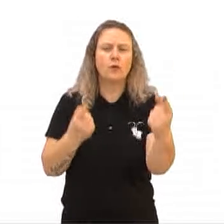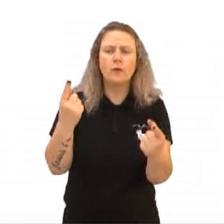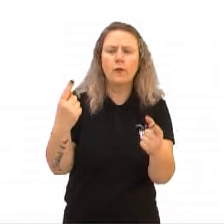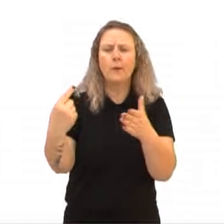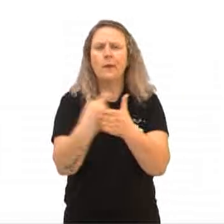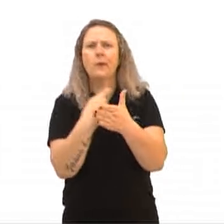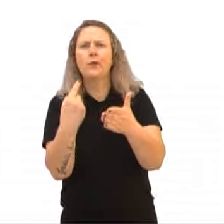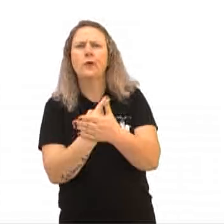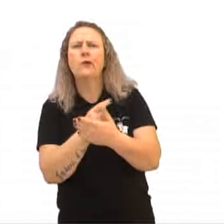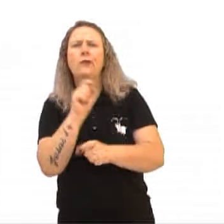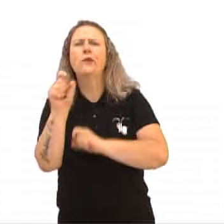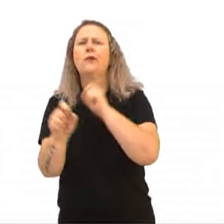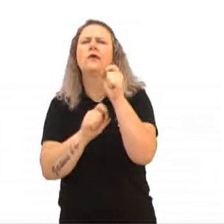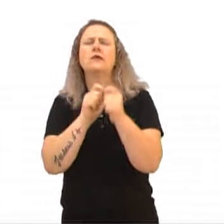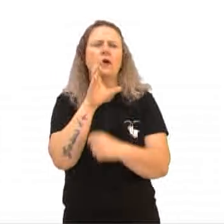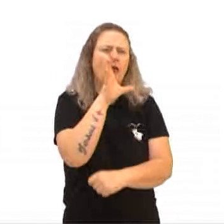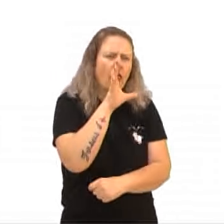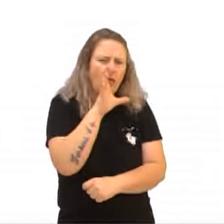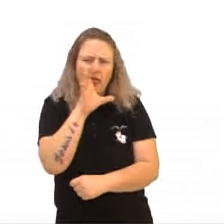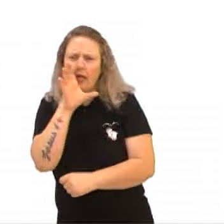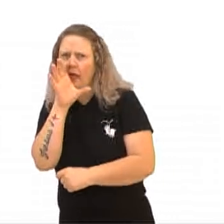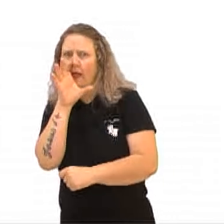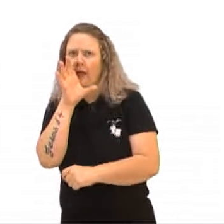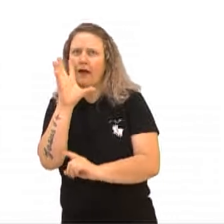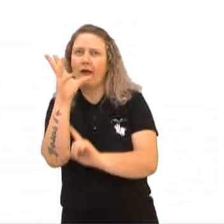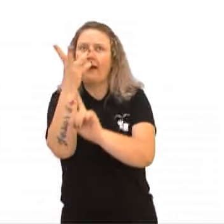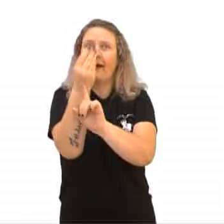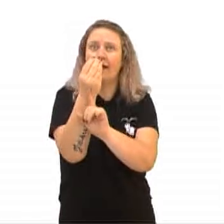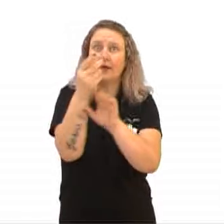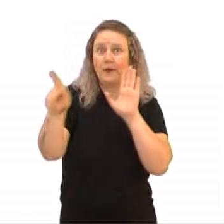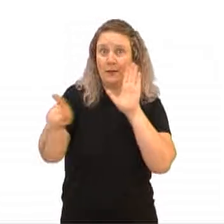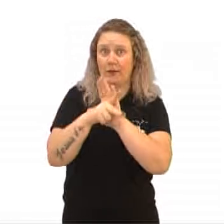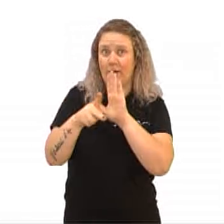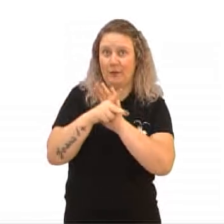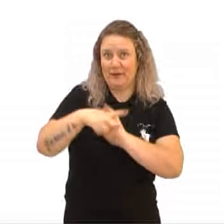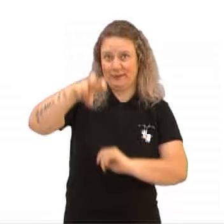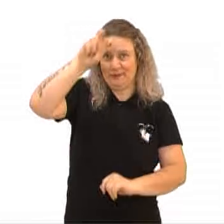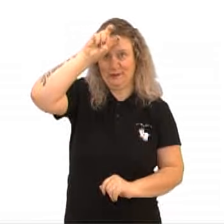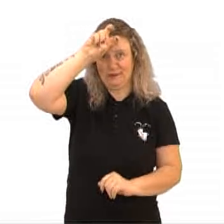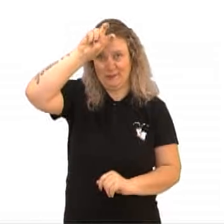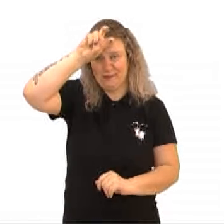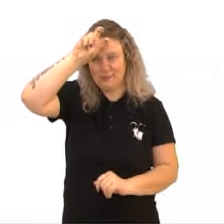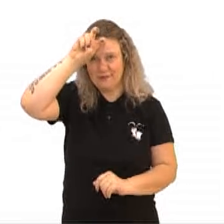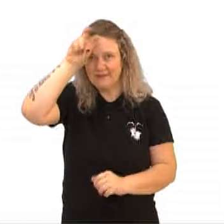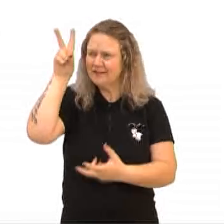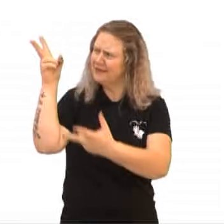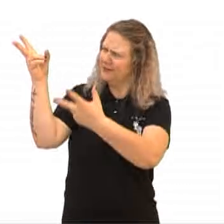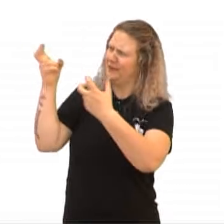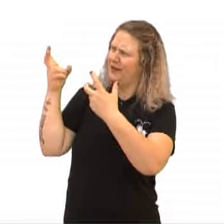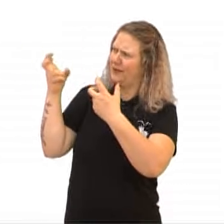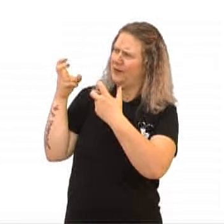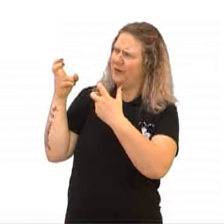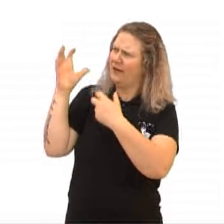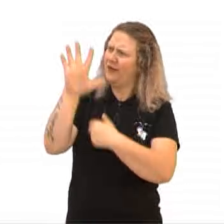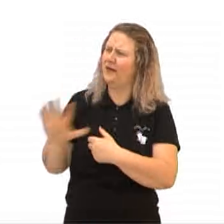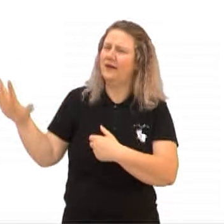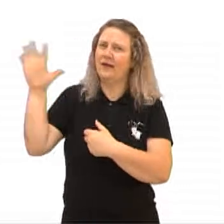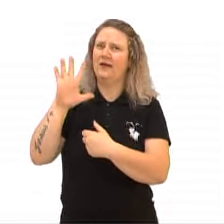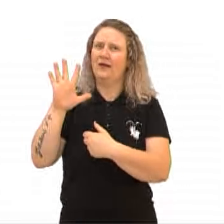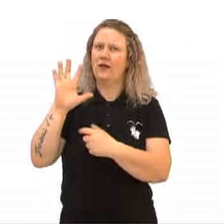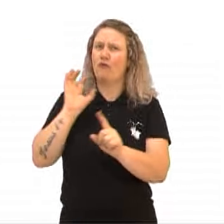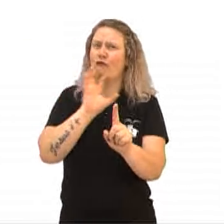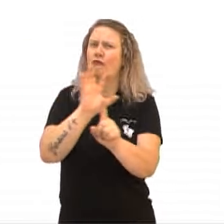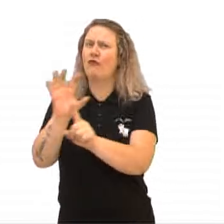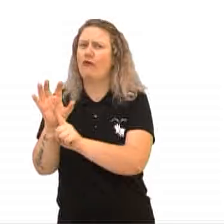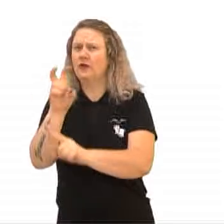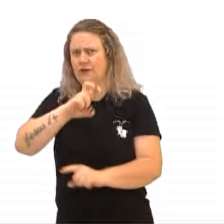qual é o meu encantamento pela arte egípcia, porque vê na minha gravura influências egípcias. Eu não